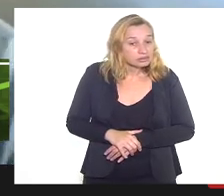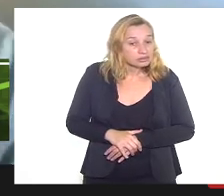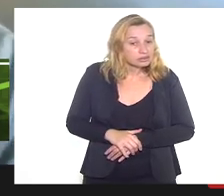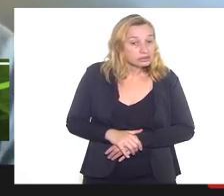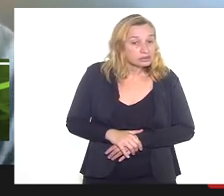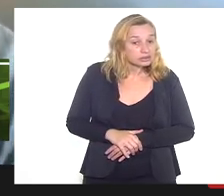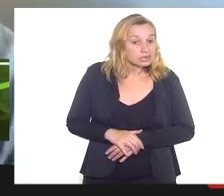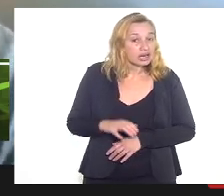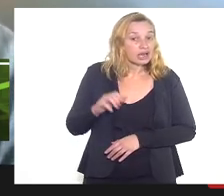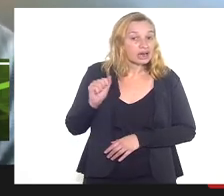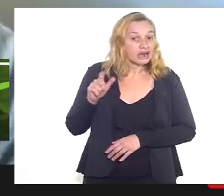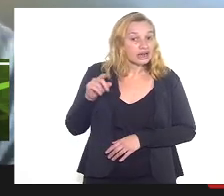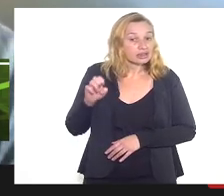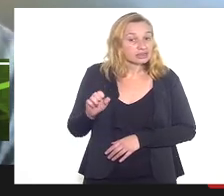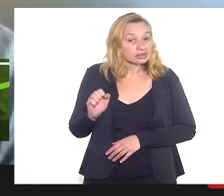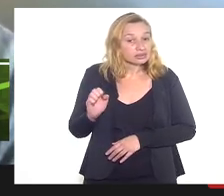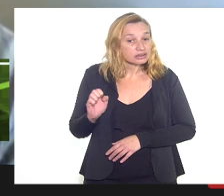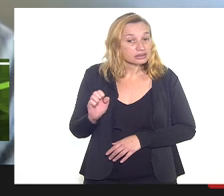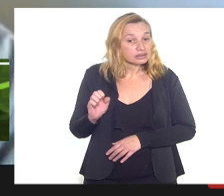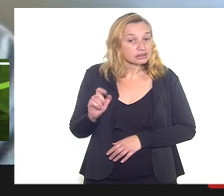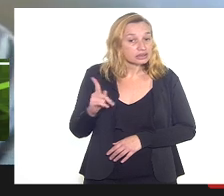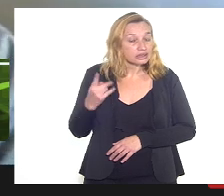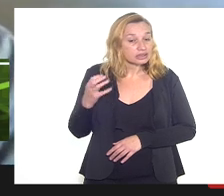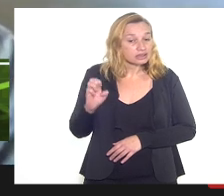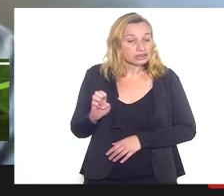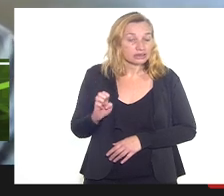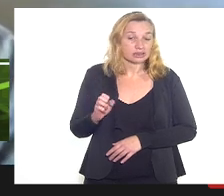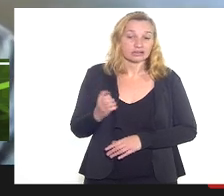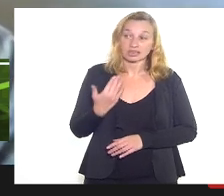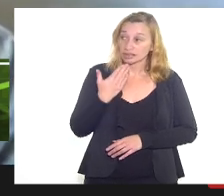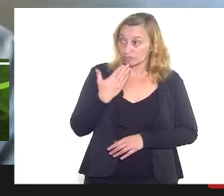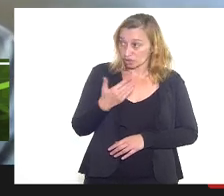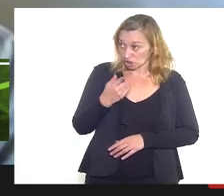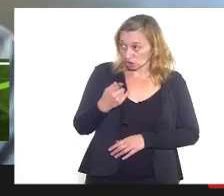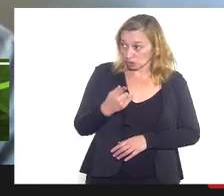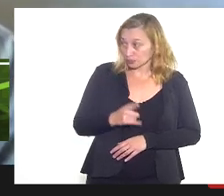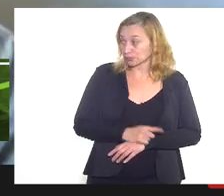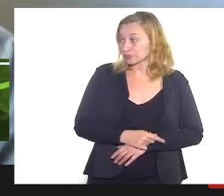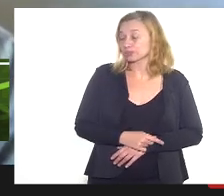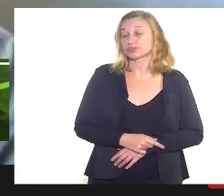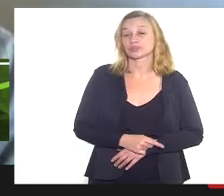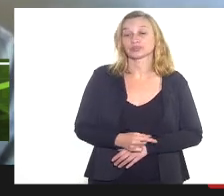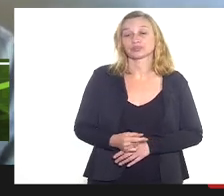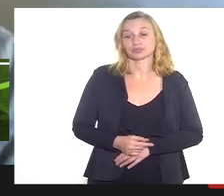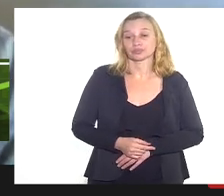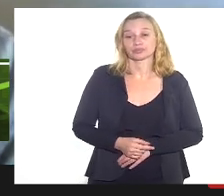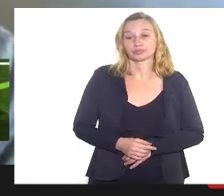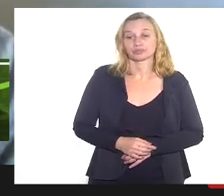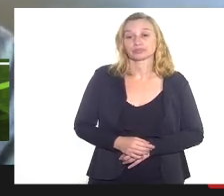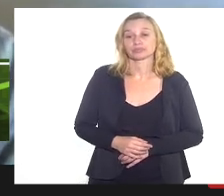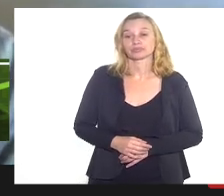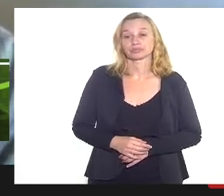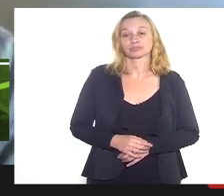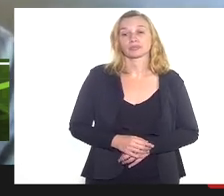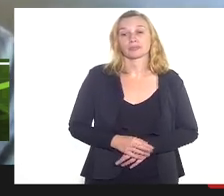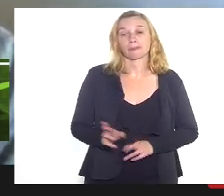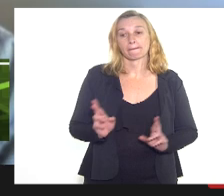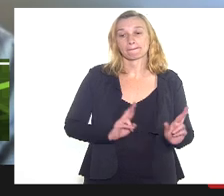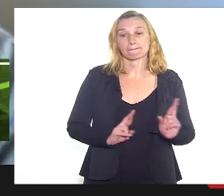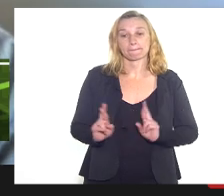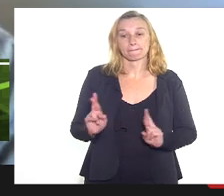Aline Gadelha, que faça essa cogitação interna em